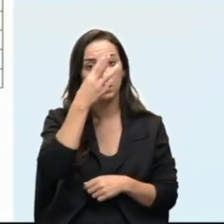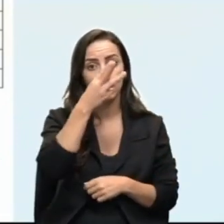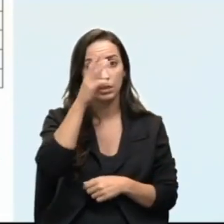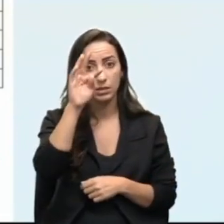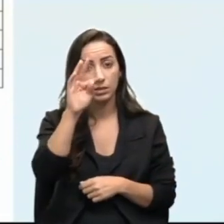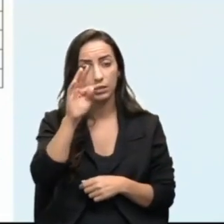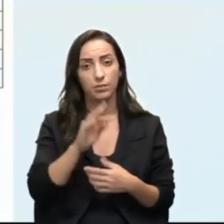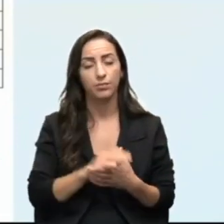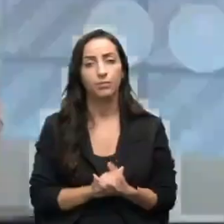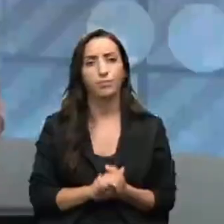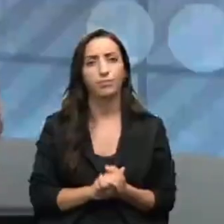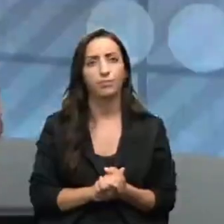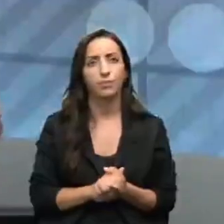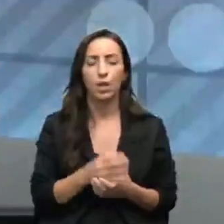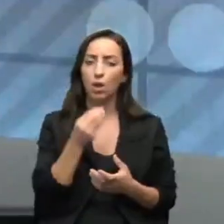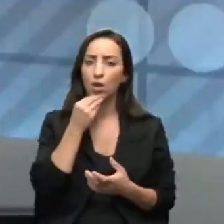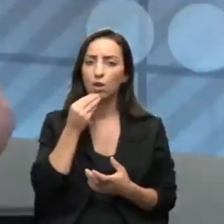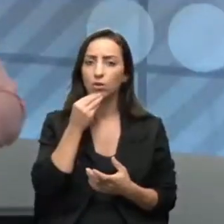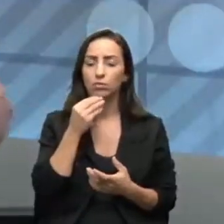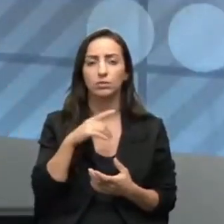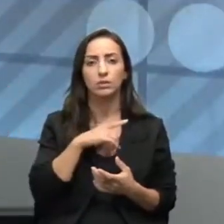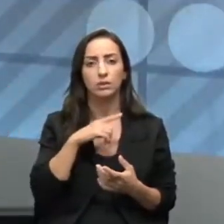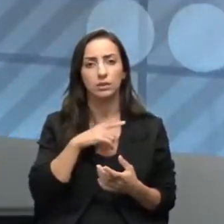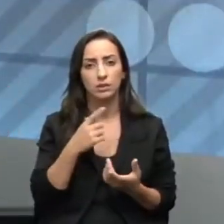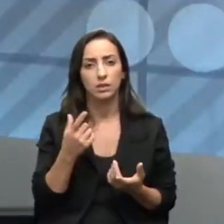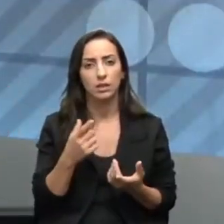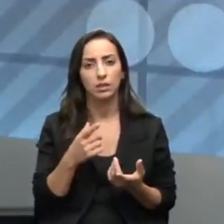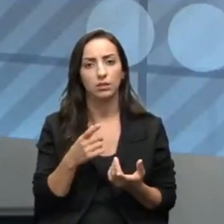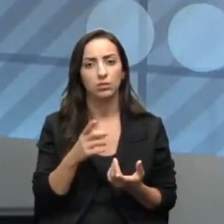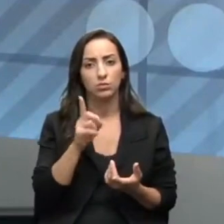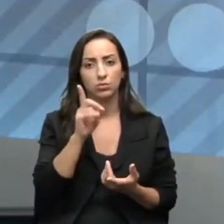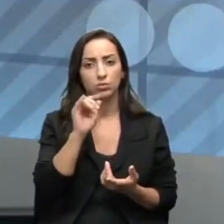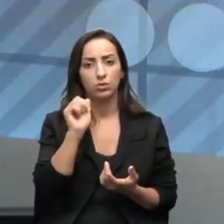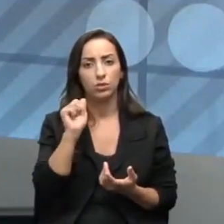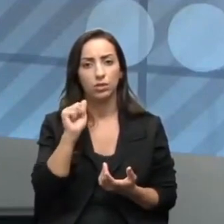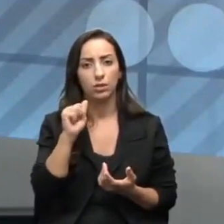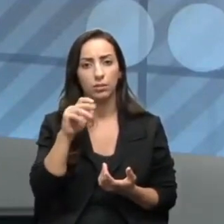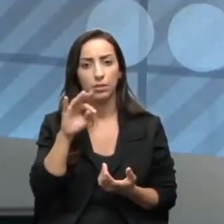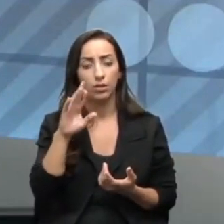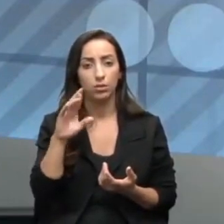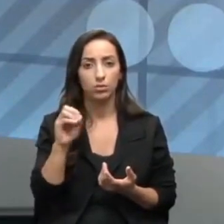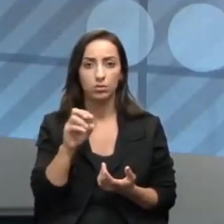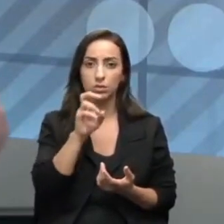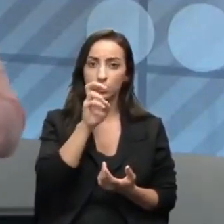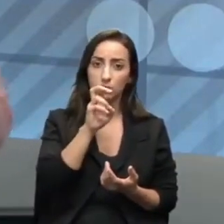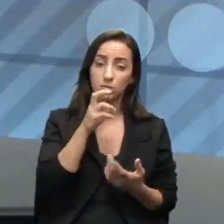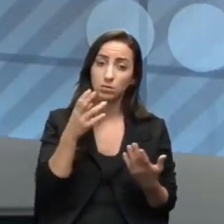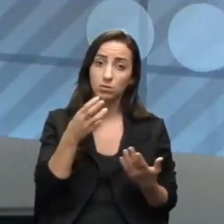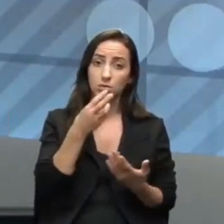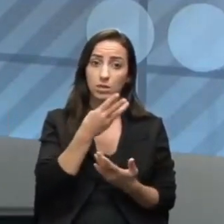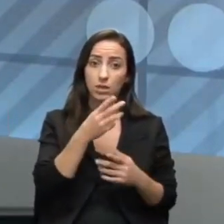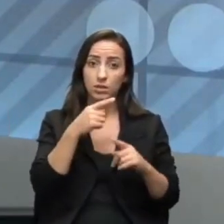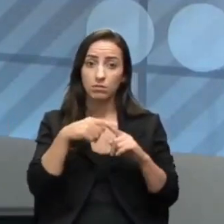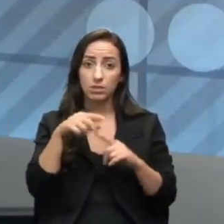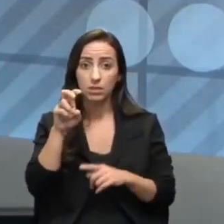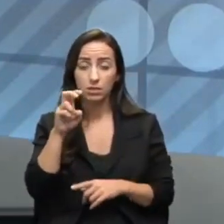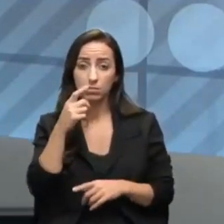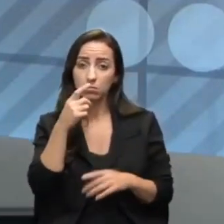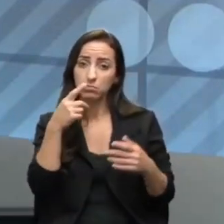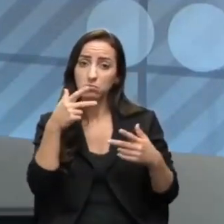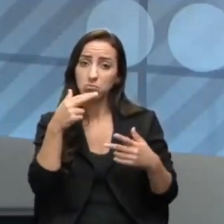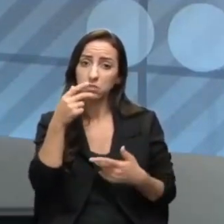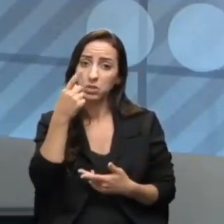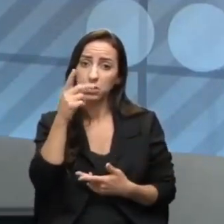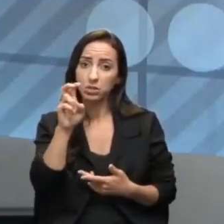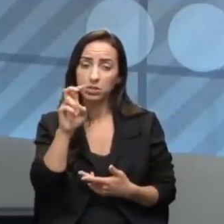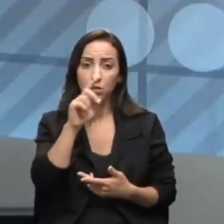de T. Aí, é lógico, eu tenho um diâmetro de 5 milímetros. Então, 3 vezes 5, 15.